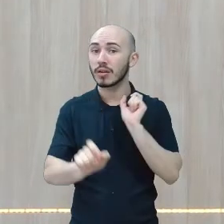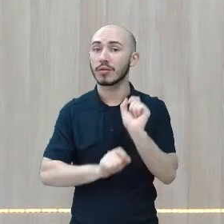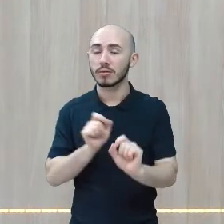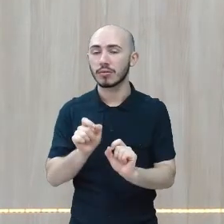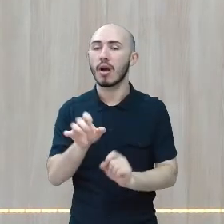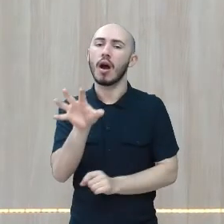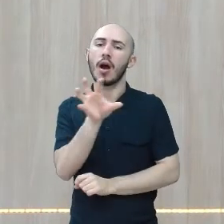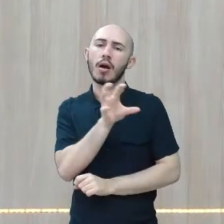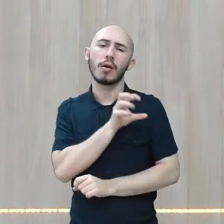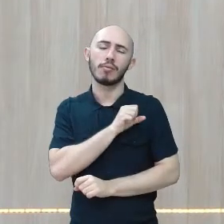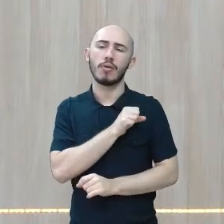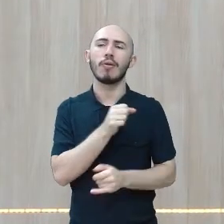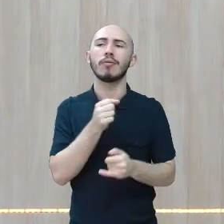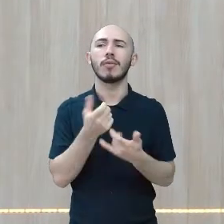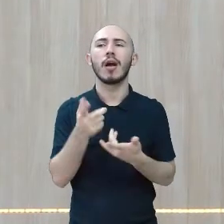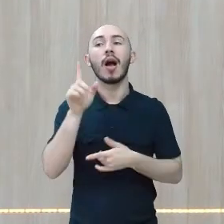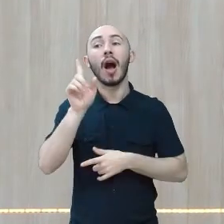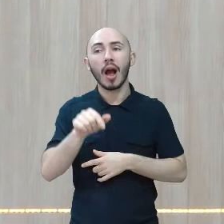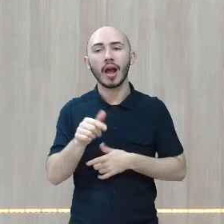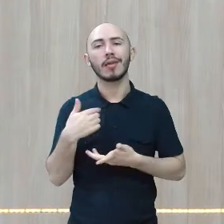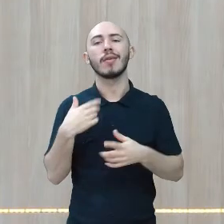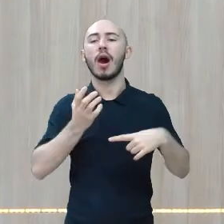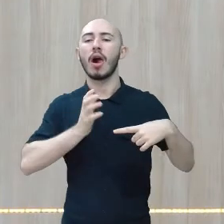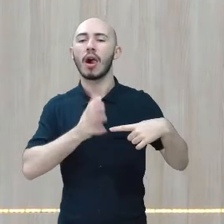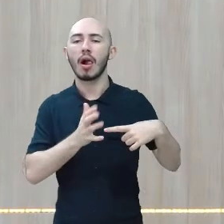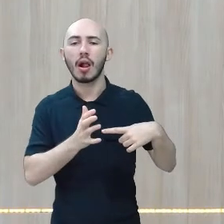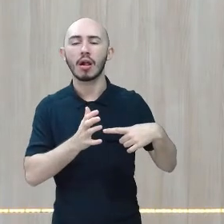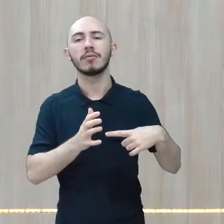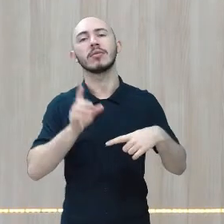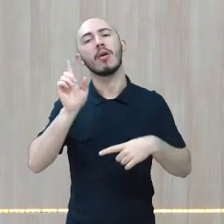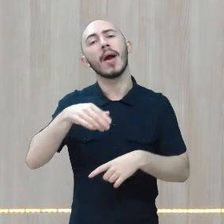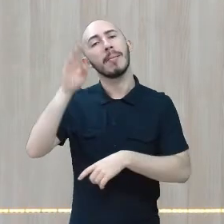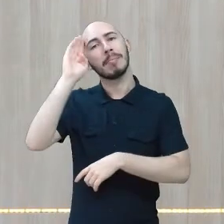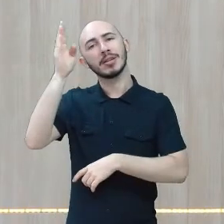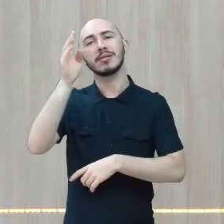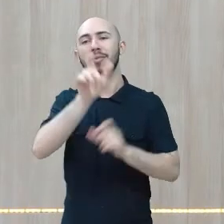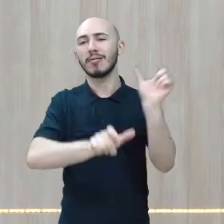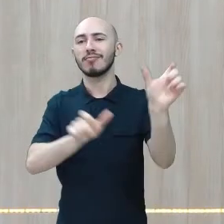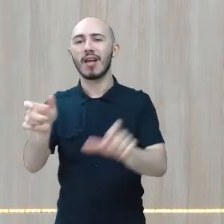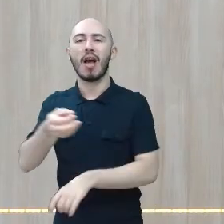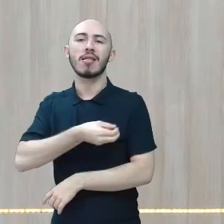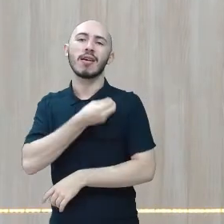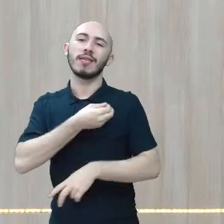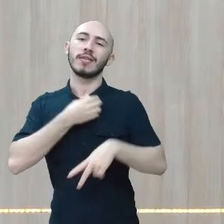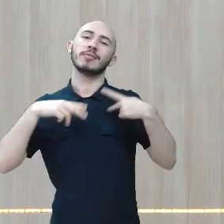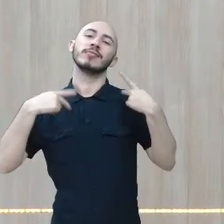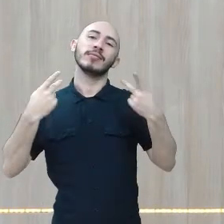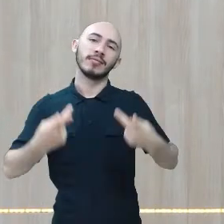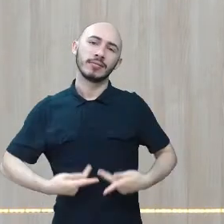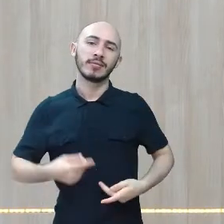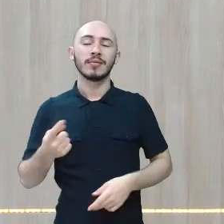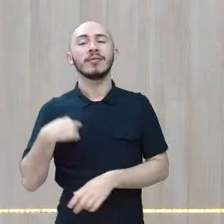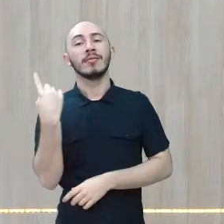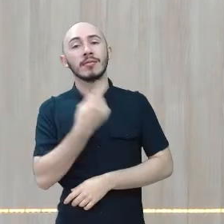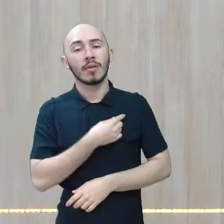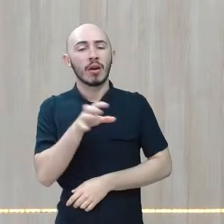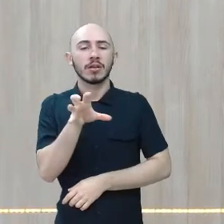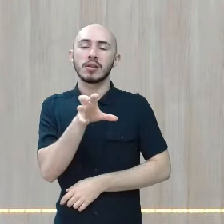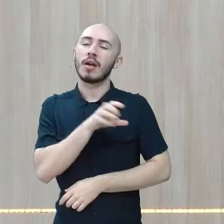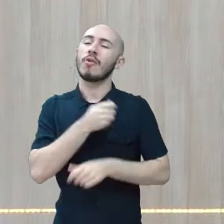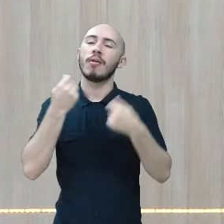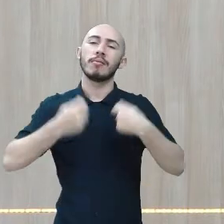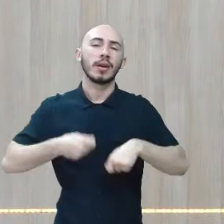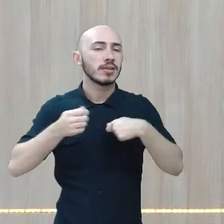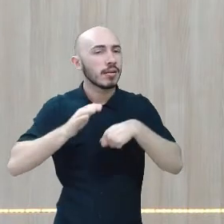o amor é o motor do carro, ele é primordial na vida do ser humano. Então, precisamos de mais amor, não é?